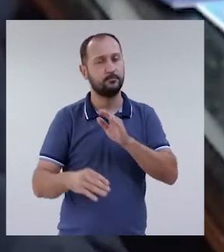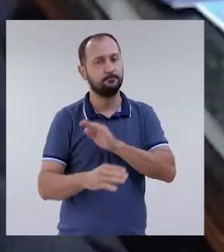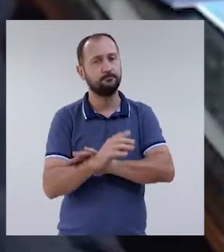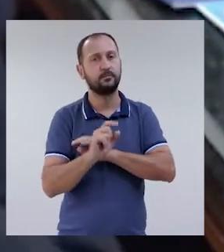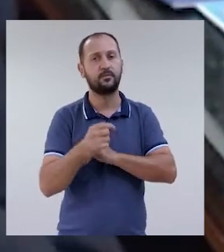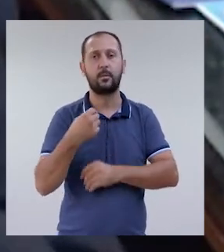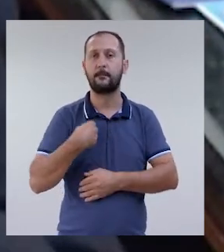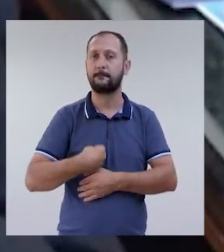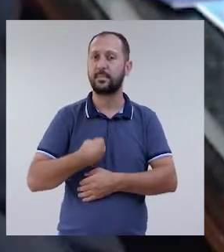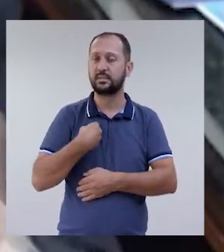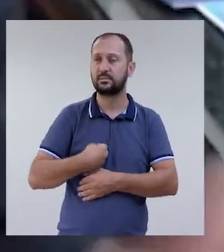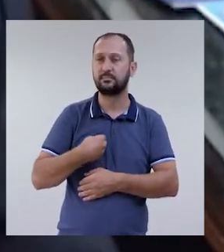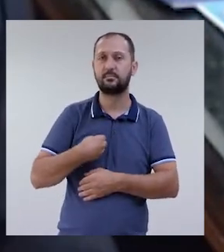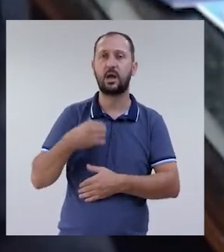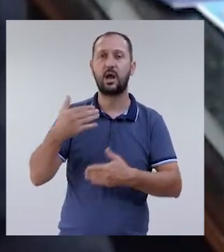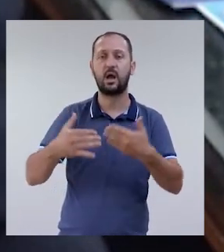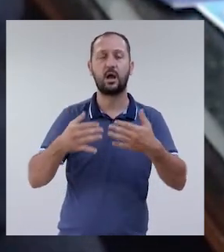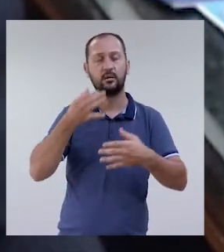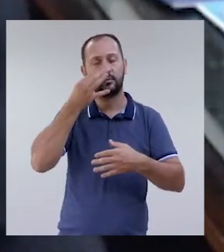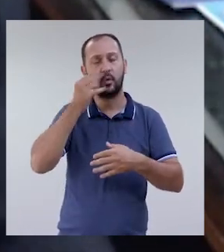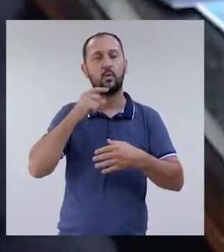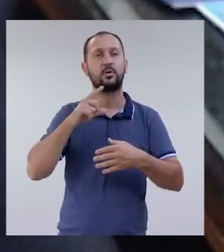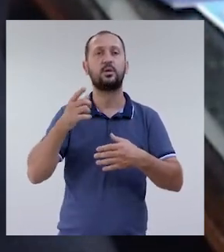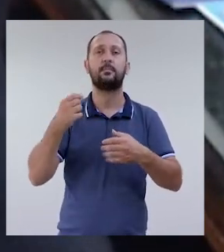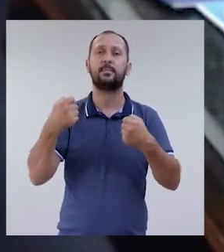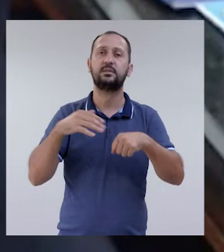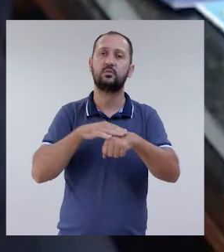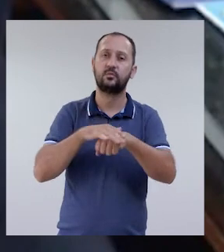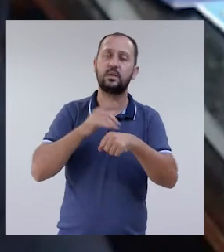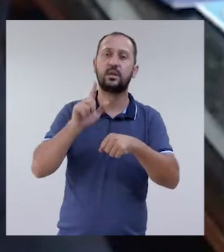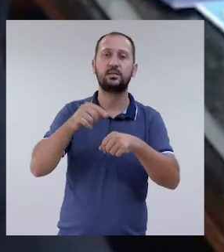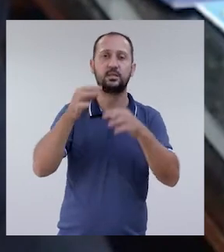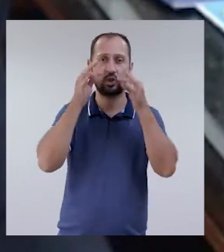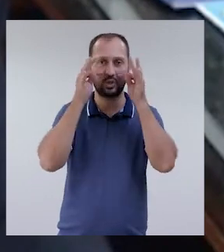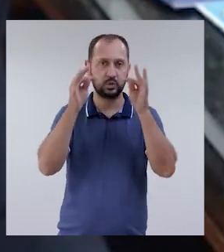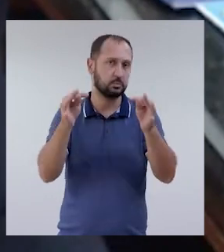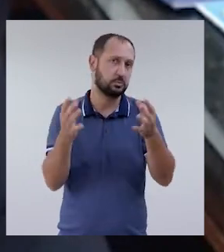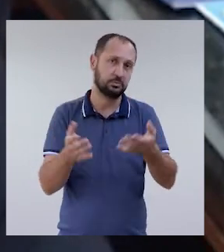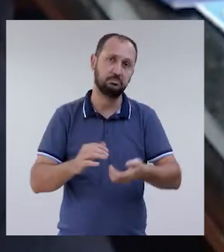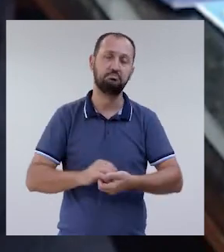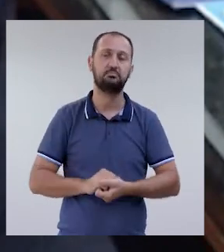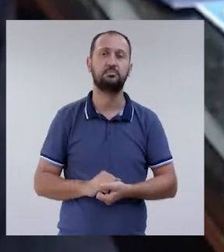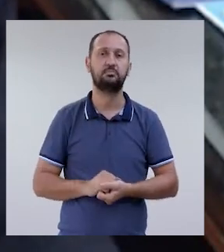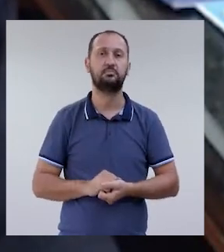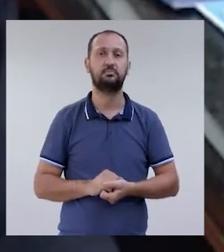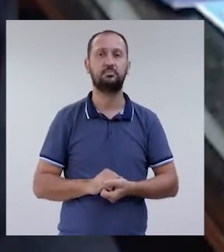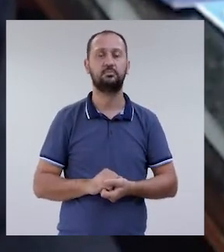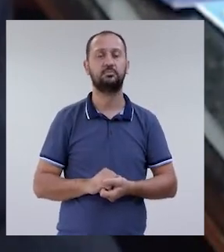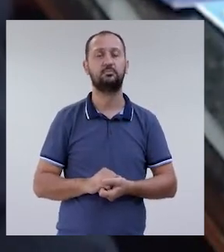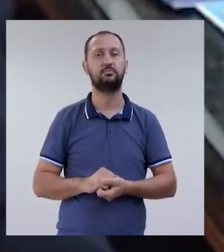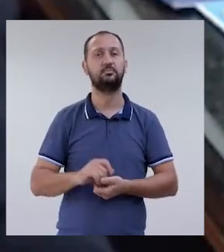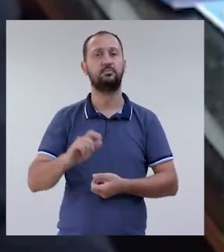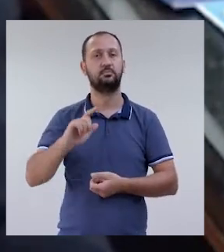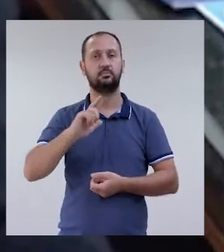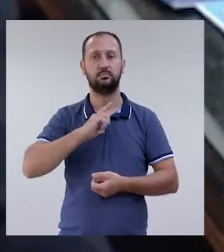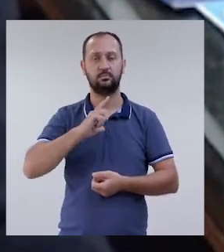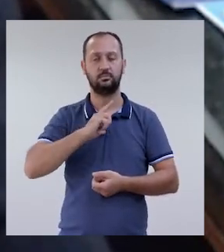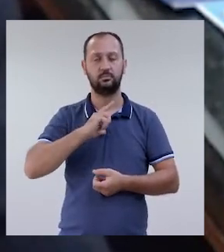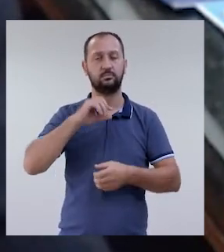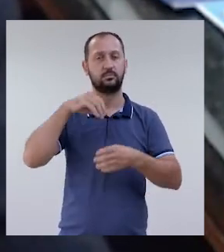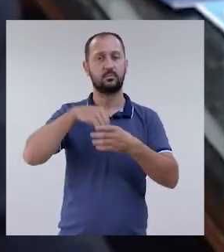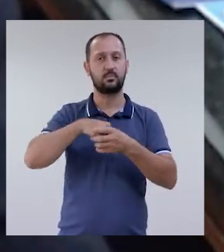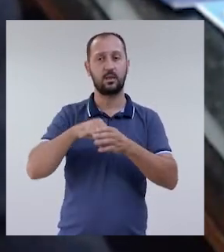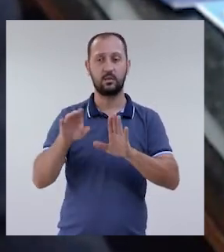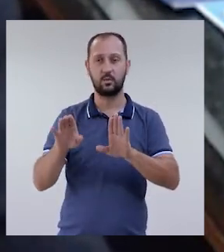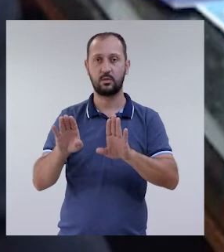que vão participar de audiência ou que vão ser ouvidas como testemunhas, né? Nós teremos